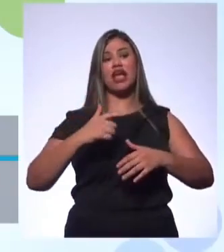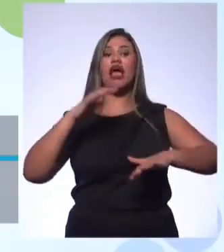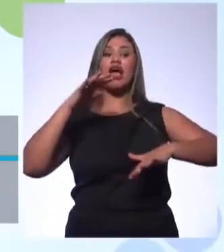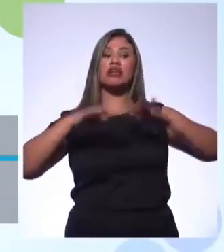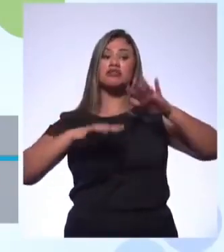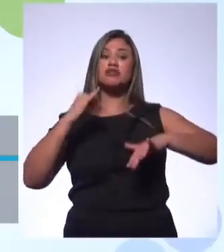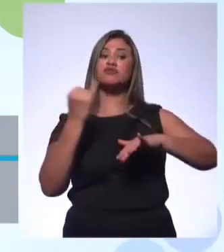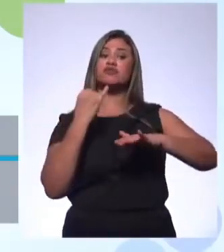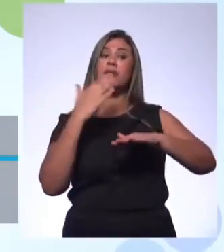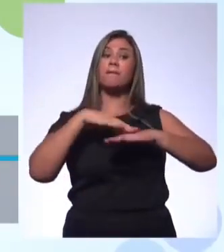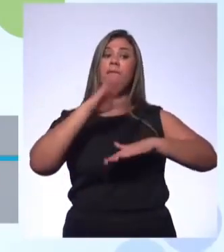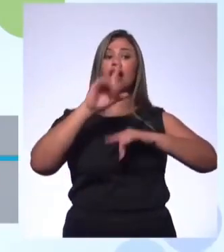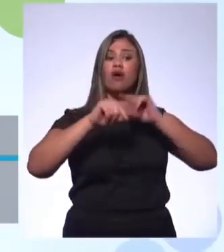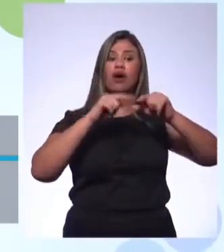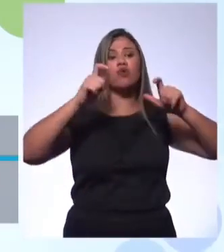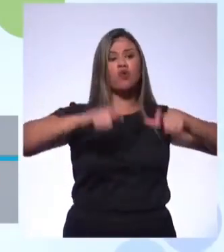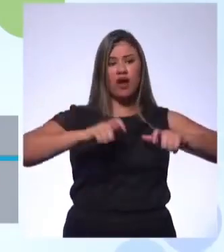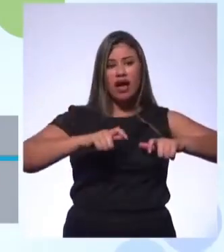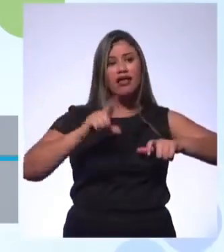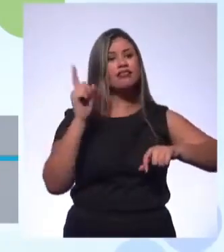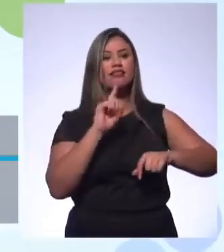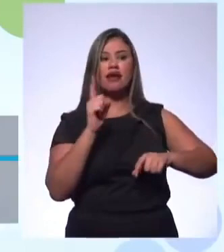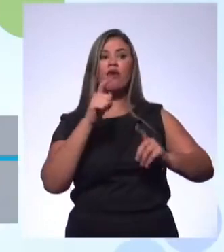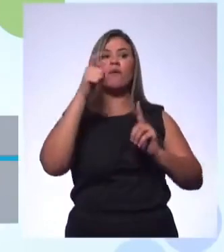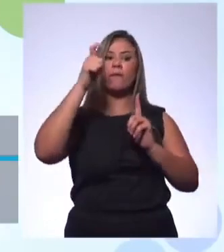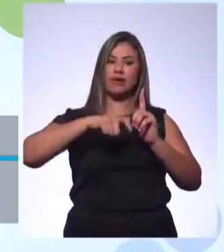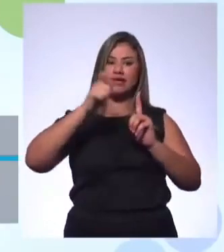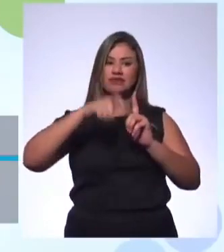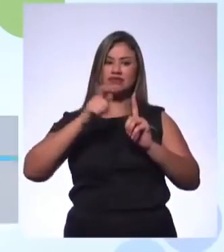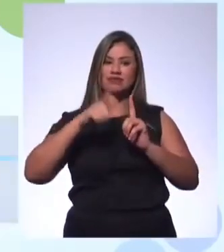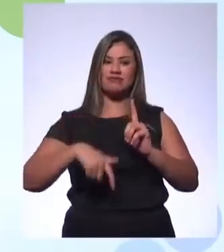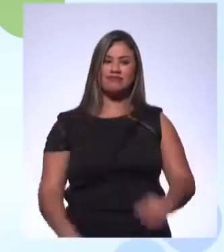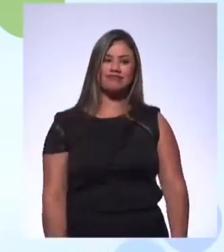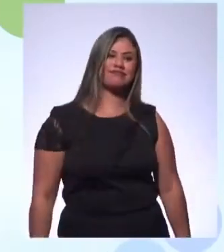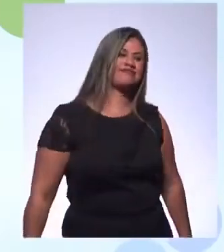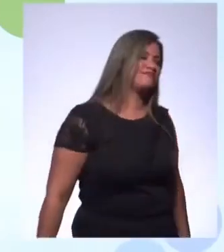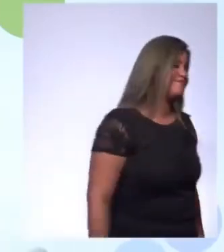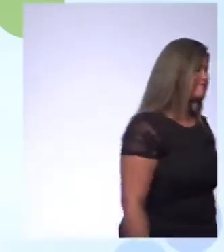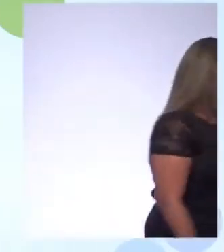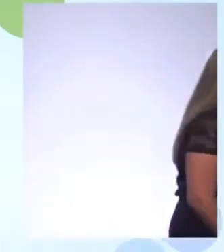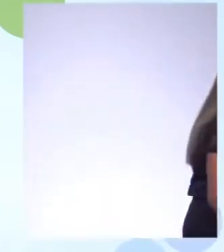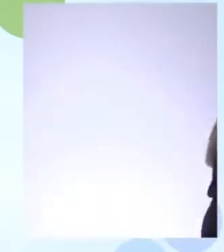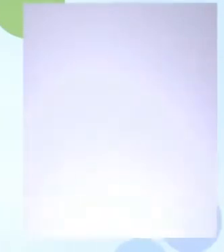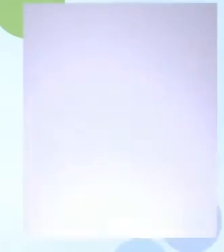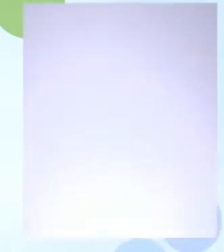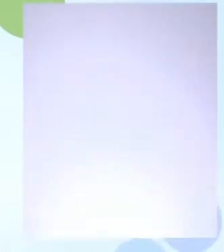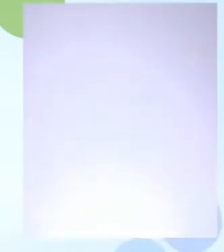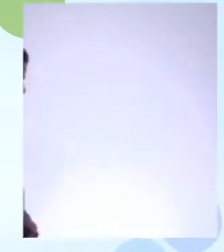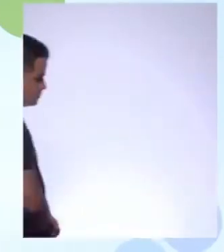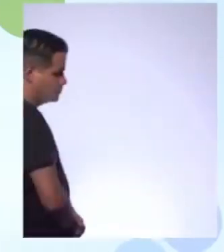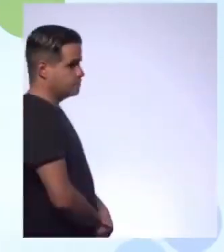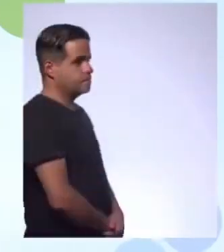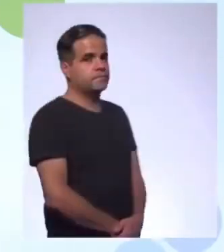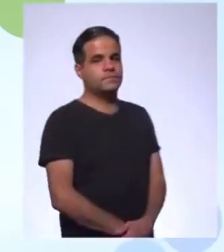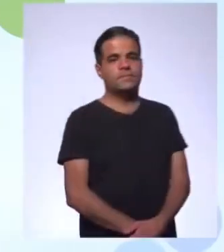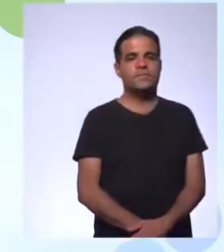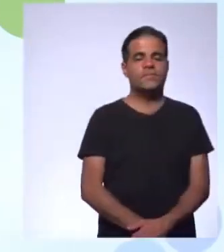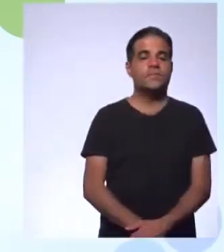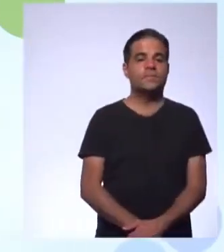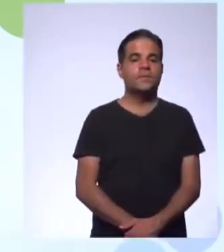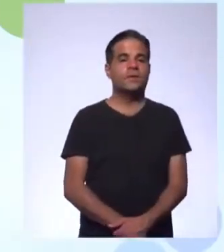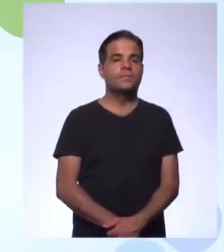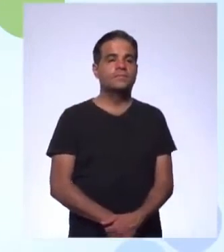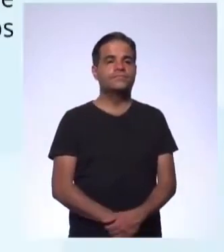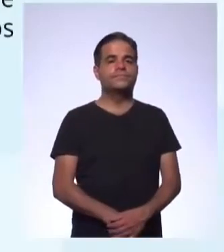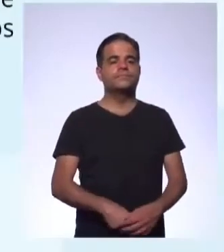mais importante aí não seja o espaço, seja o personagem. Sei lá, estamos conversando sobre histórias. Então, olha, definição